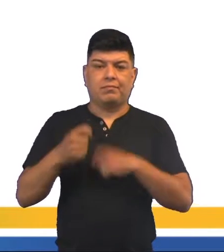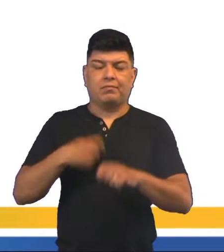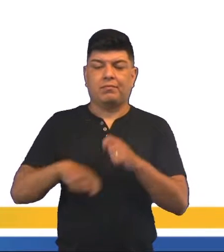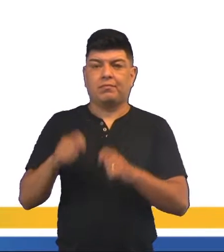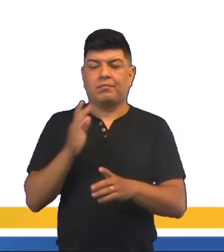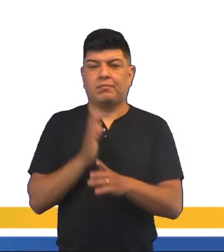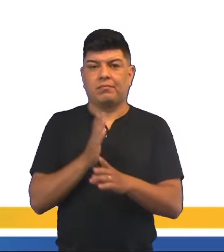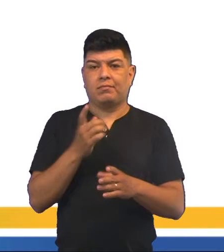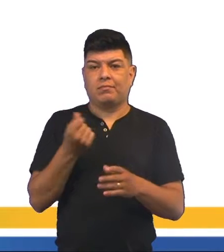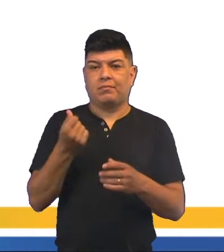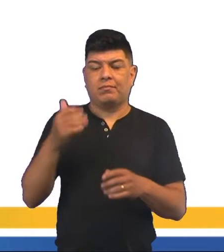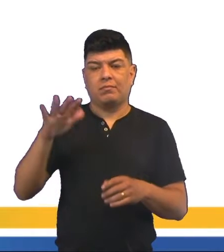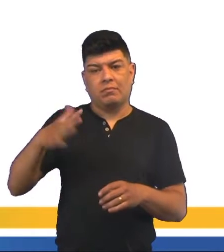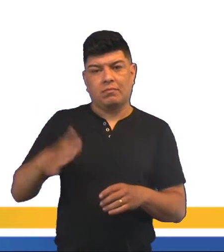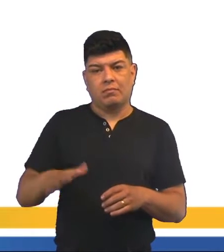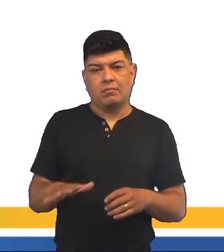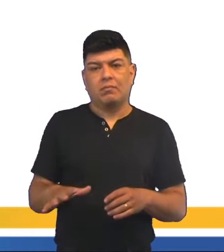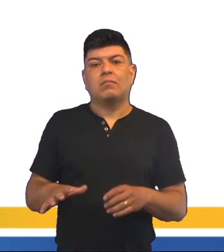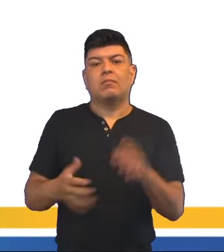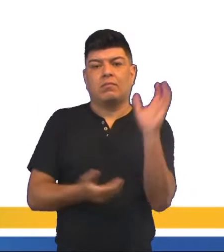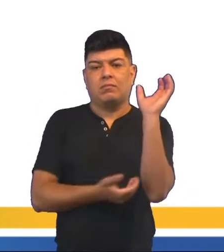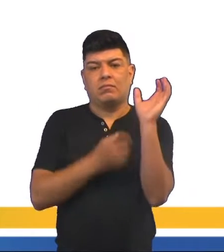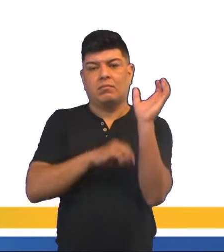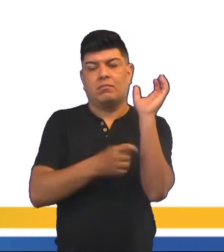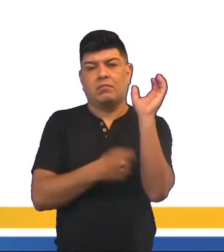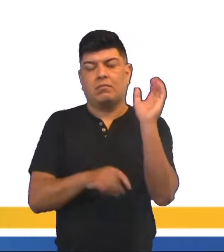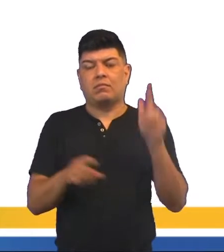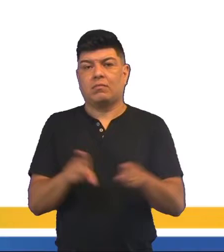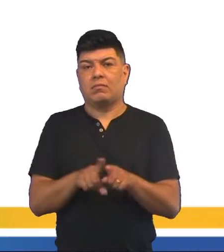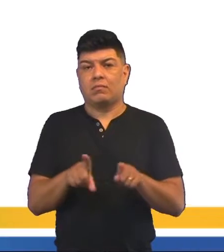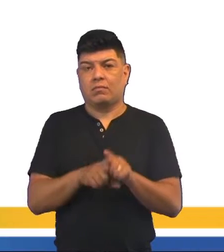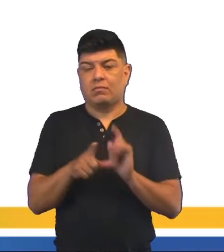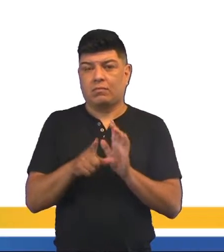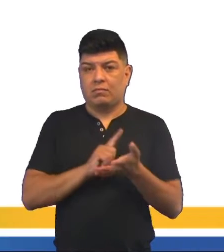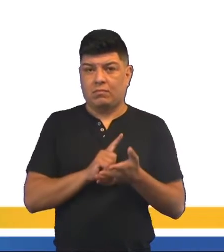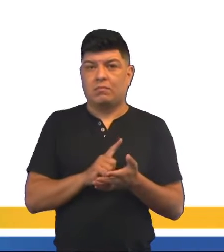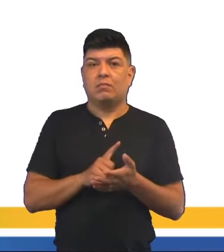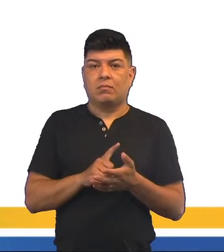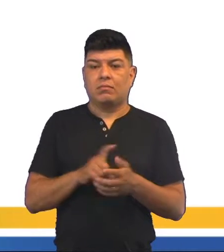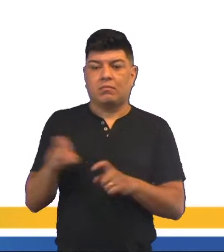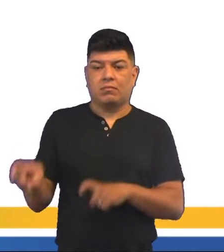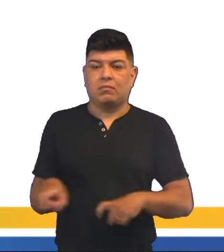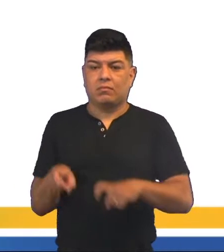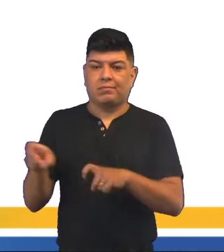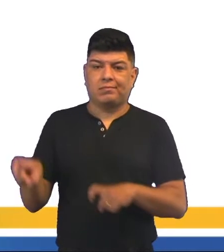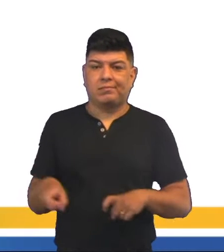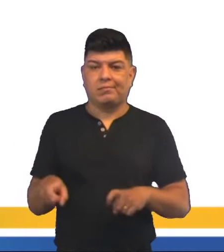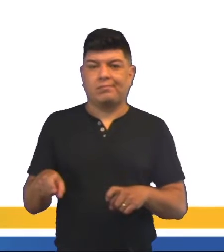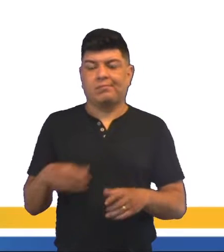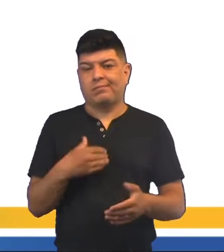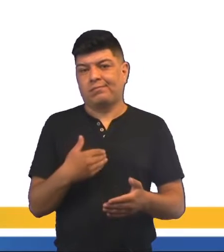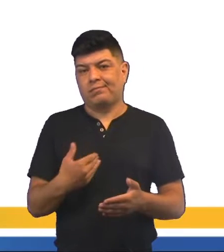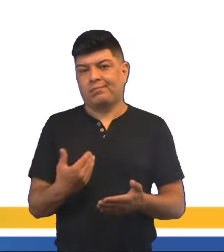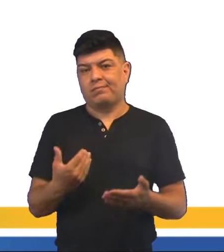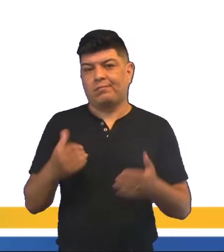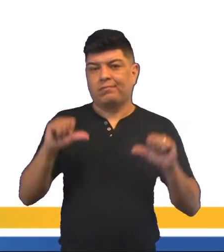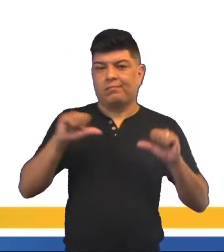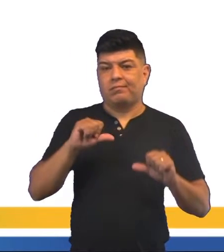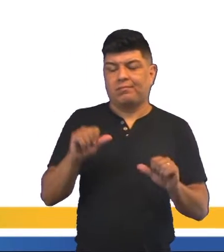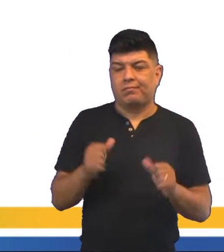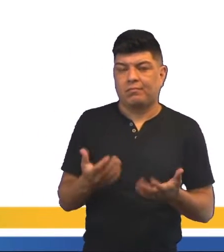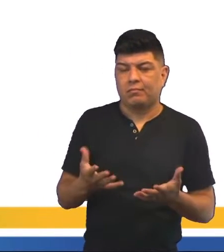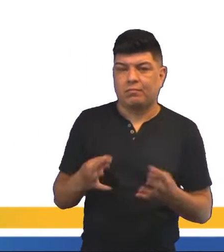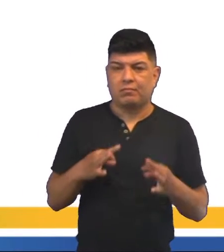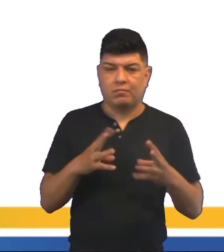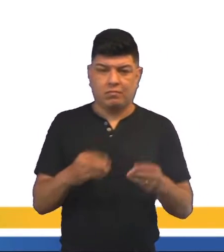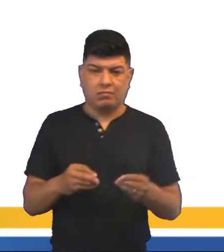pela queda, né, dos preços internacionais da borracha, né, como a gente falou anteriormente, e os seringais, eles faliram. Toda a riqueza acumulada, né, havia